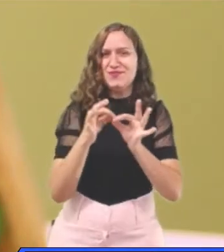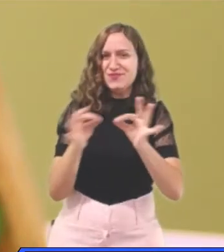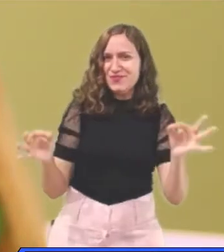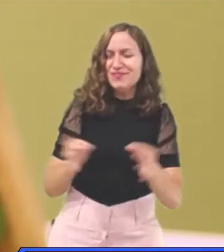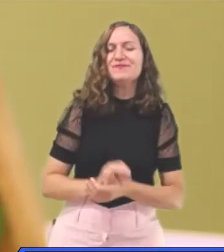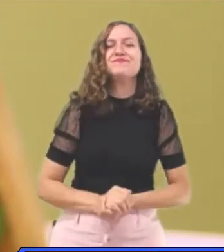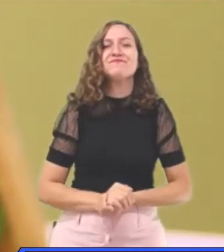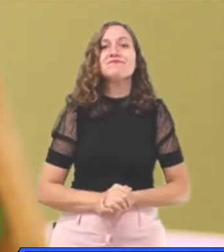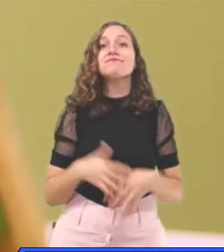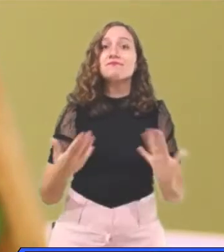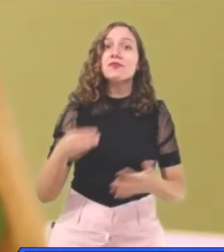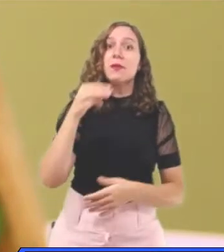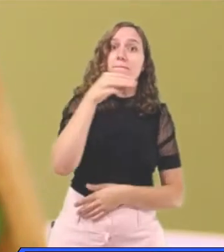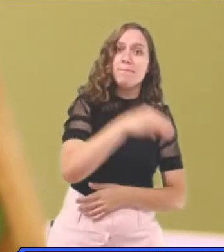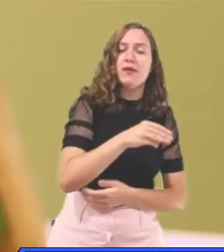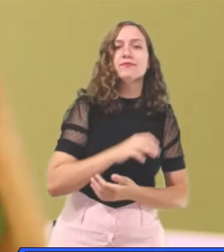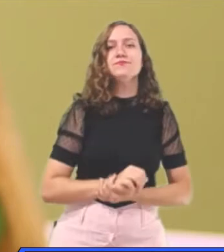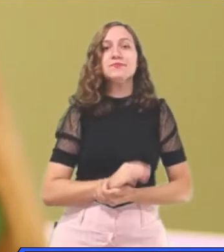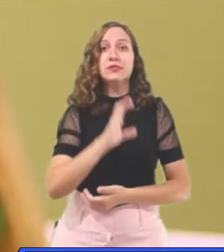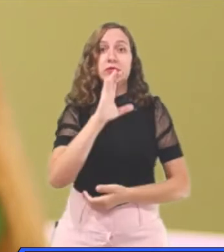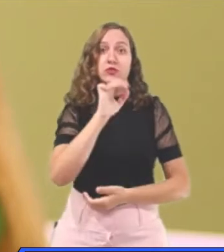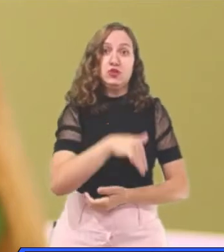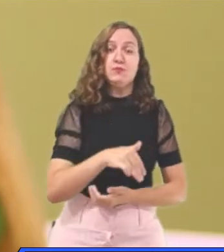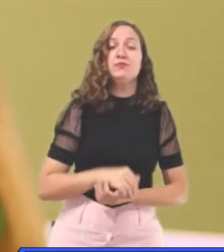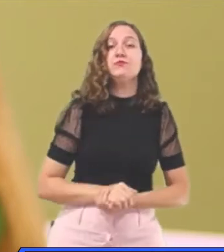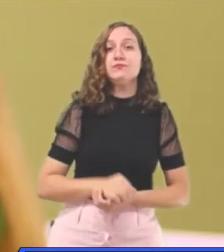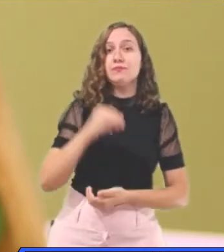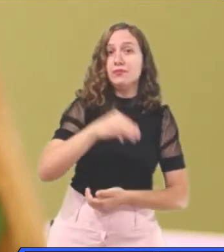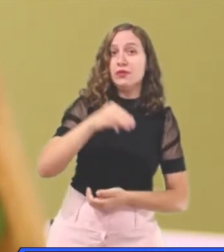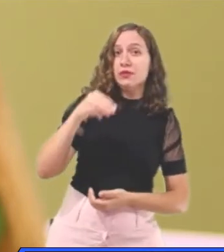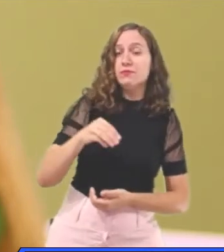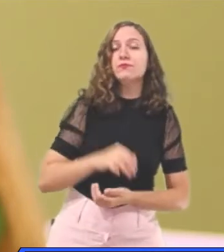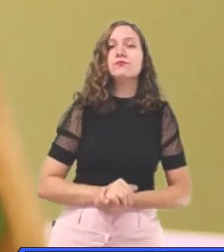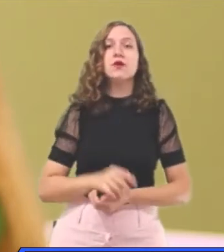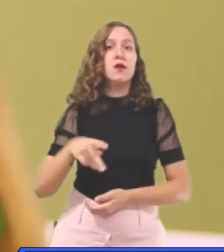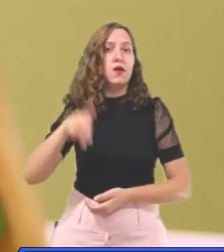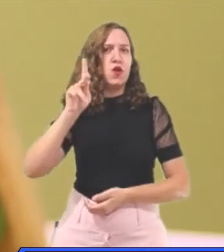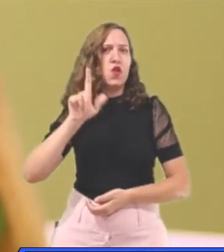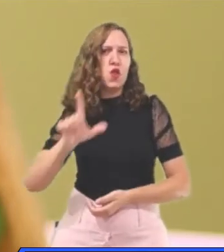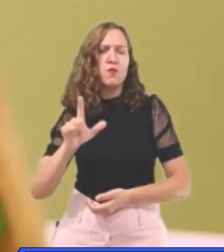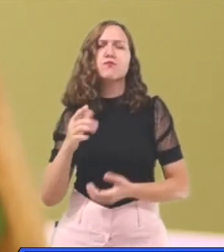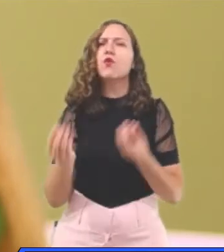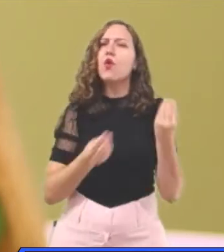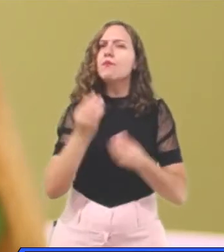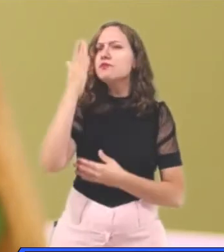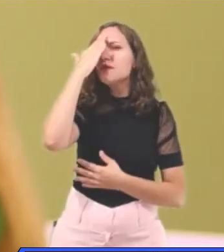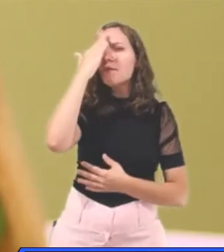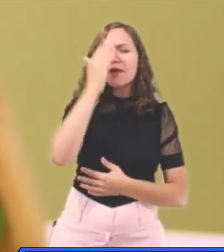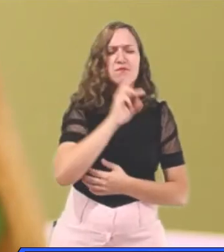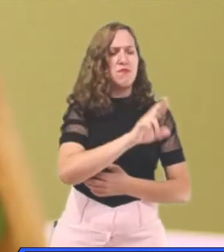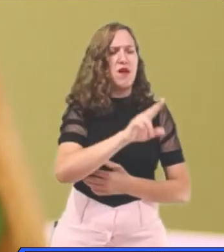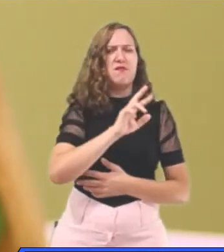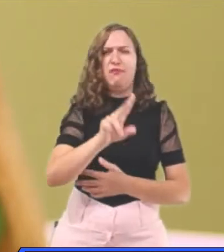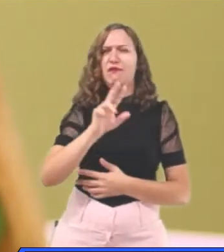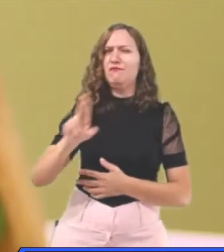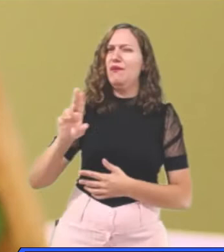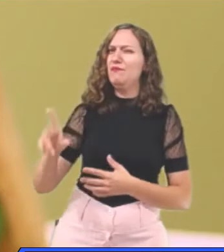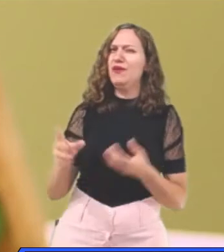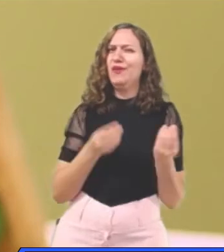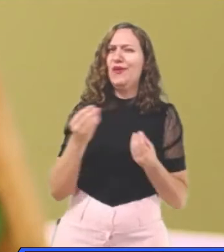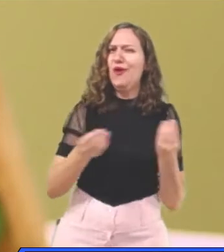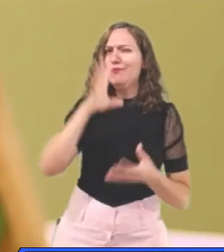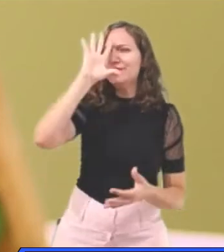Metro, centímetro, milímetro, quilômetro. Nossa, professora, como é que eu vou saber como é que eu uso isso? São muitas